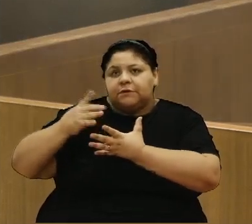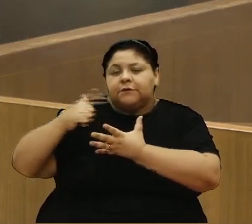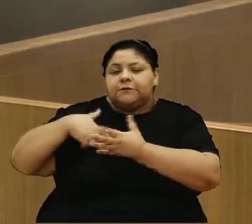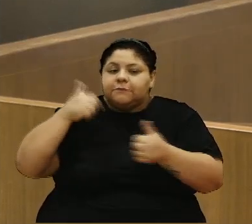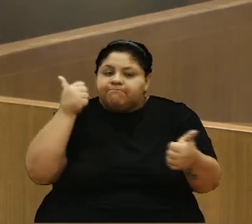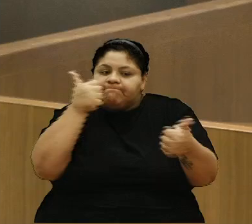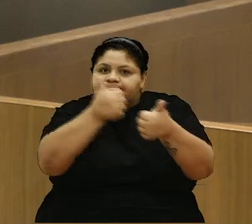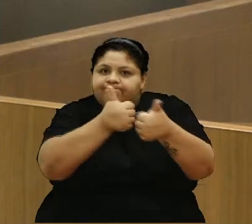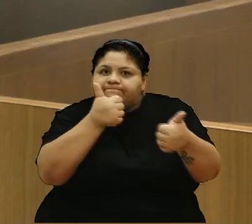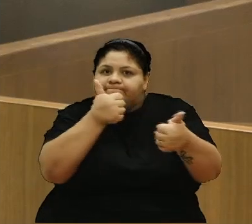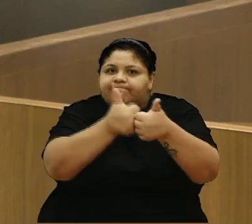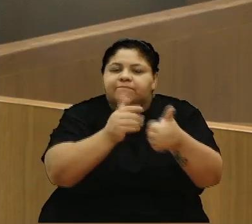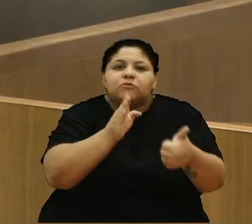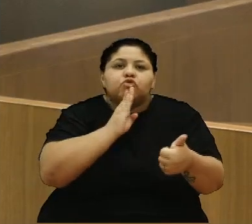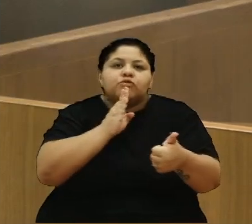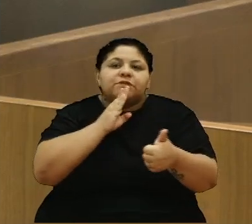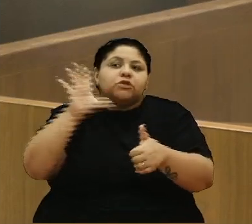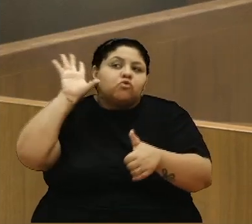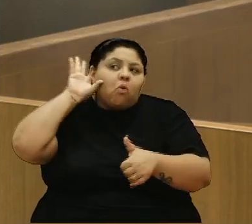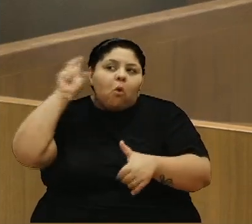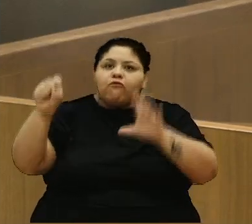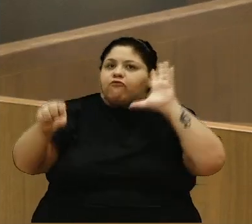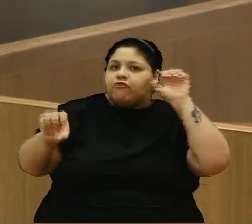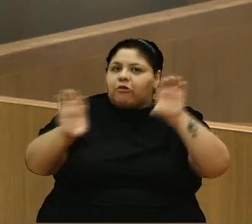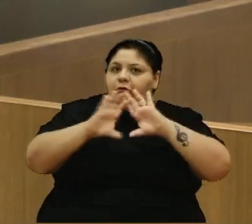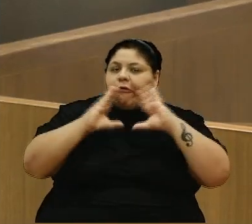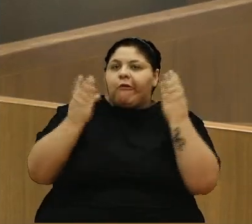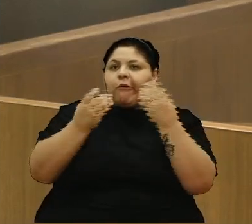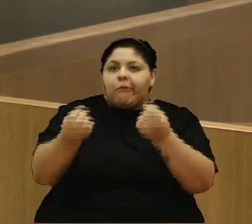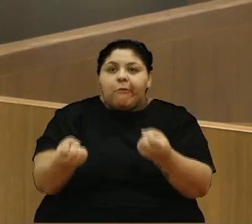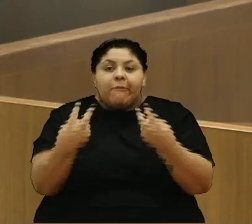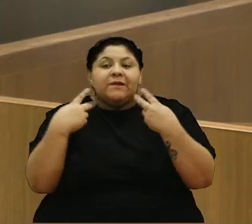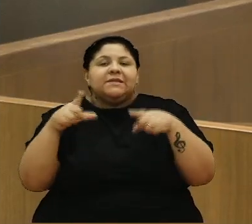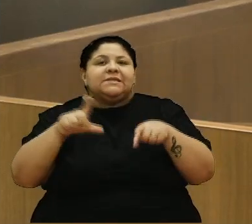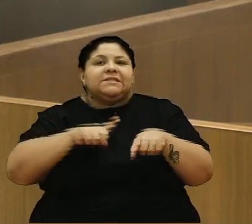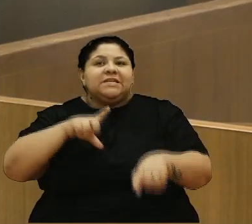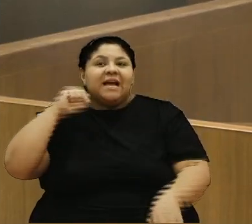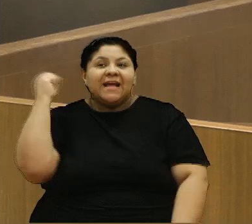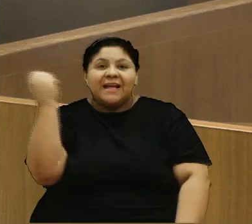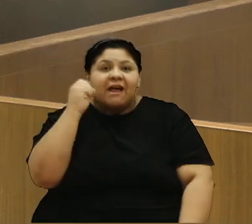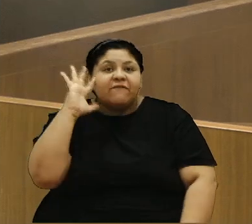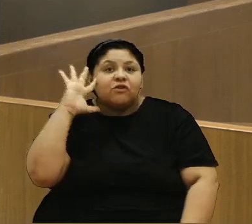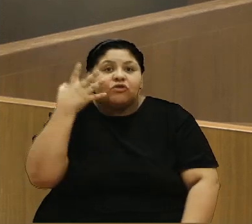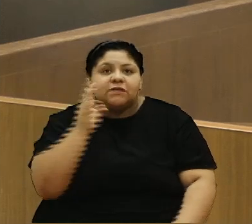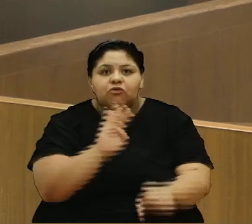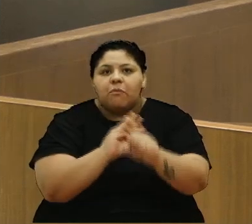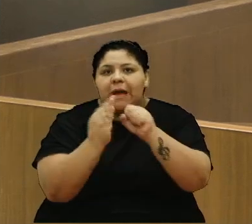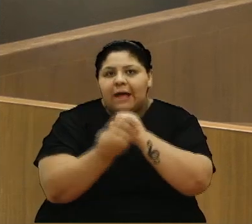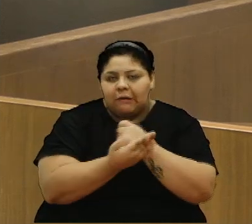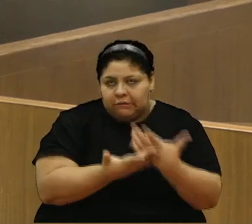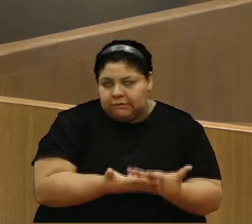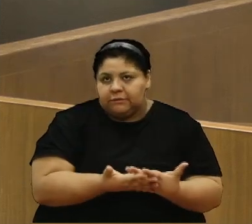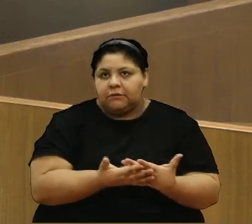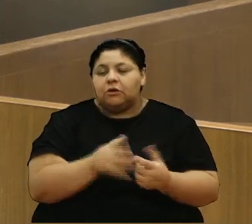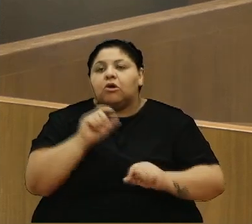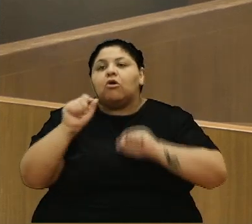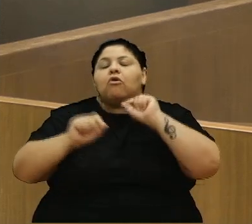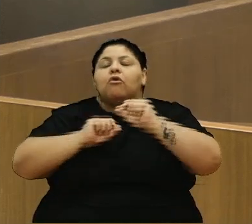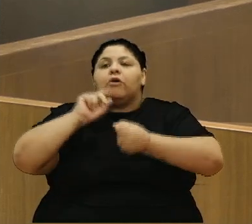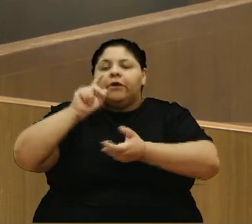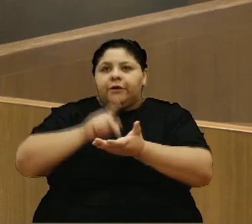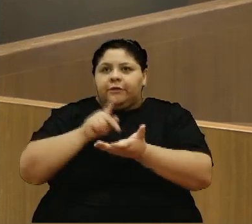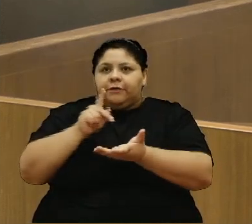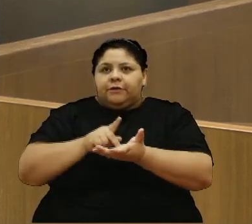aproximando mais, conhecendo, ouvindo a comunidade, percebi que tinham coisas graves acontecendo no campus, né? Então, o que de